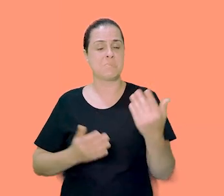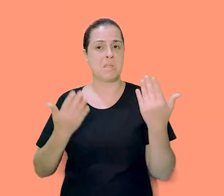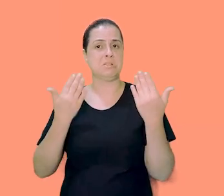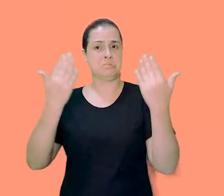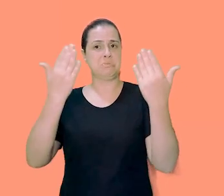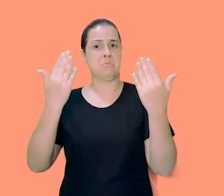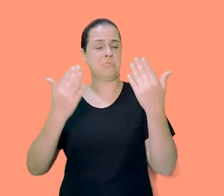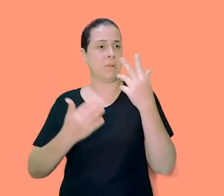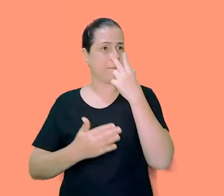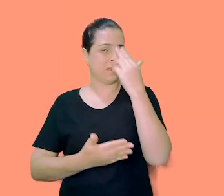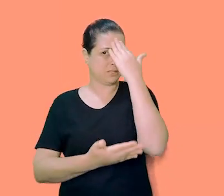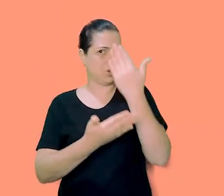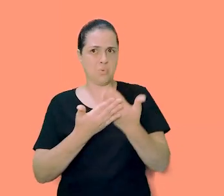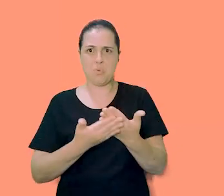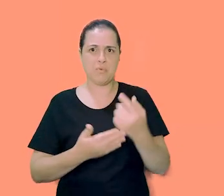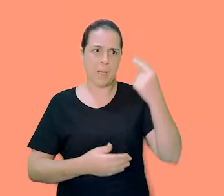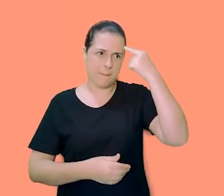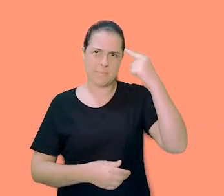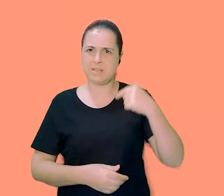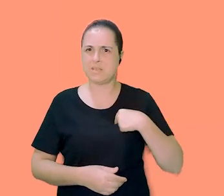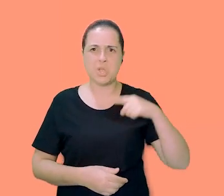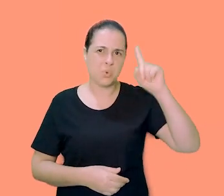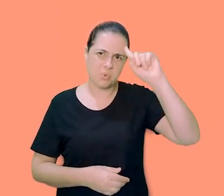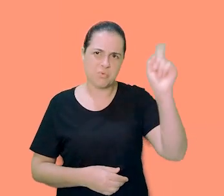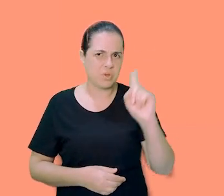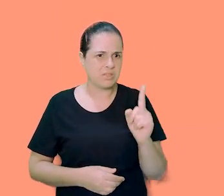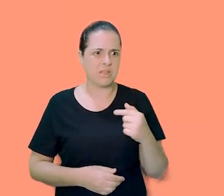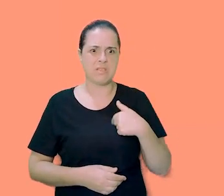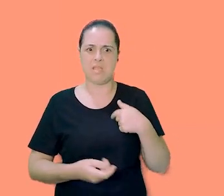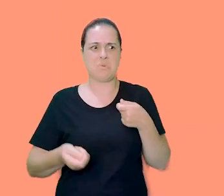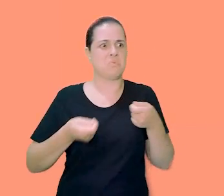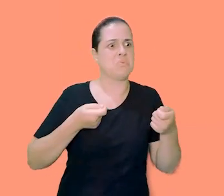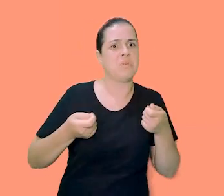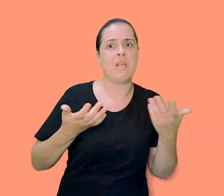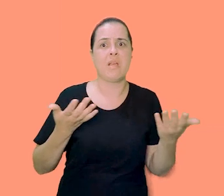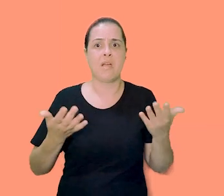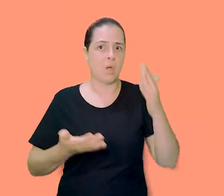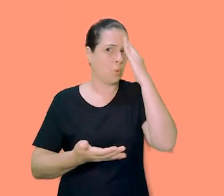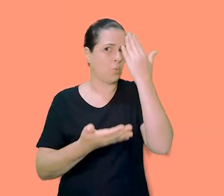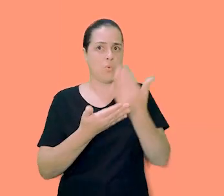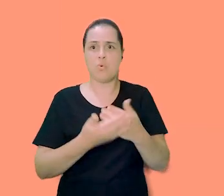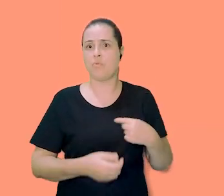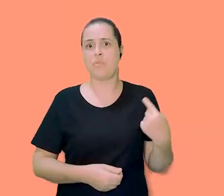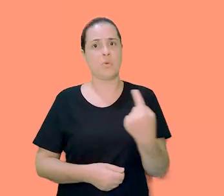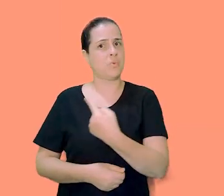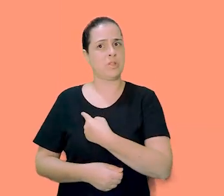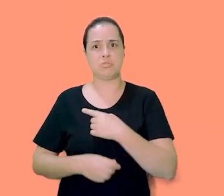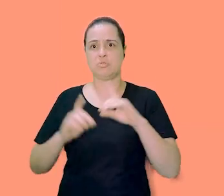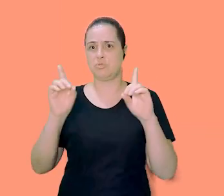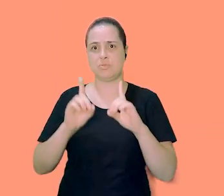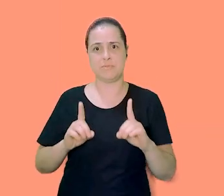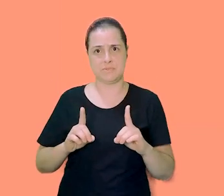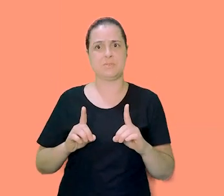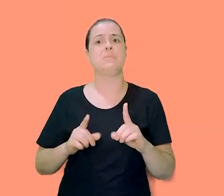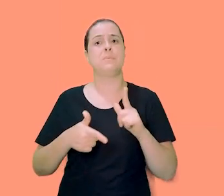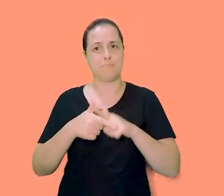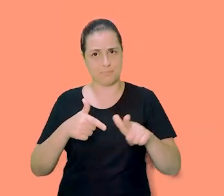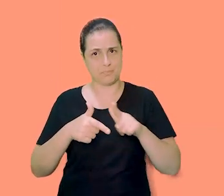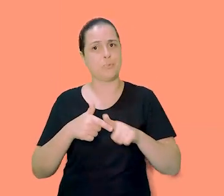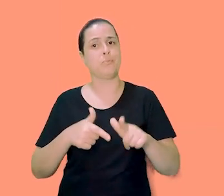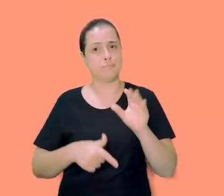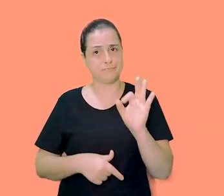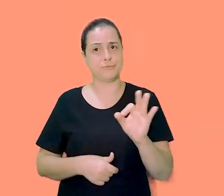têm muito medo de achar que a gente não vai entender, que não vão saber lidar. E as pessoas não confiam na gente. Tem muito essa